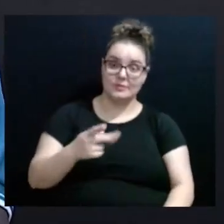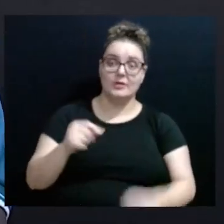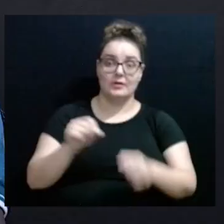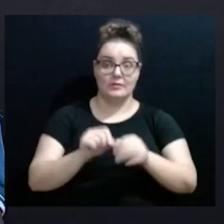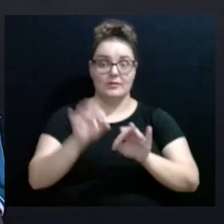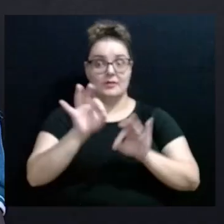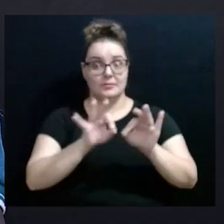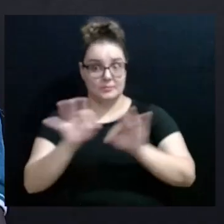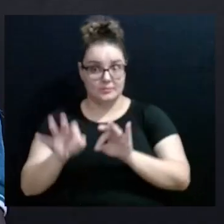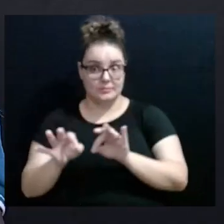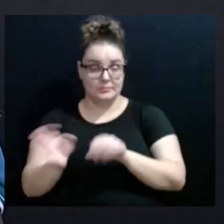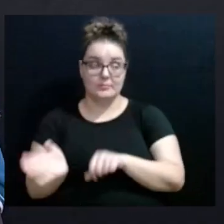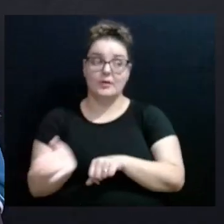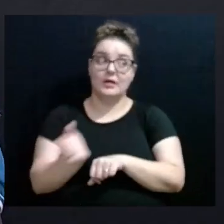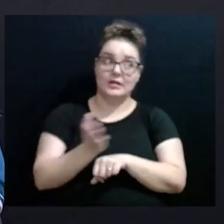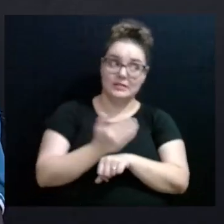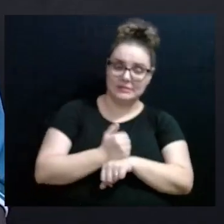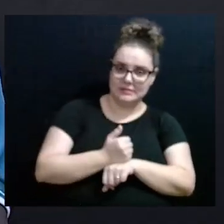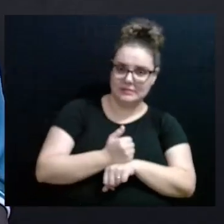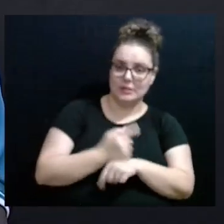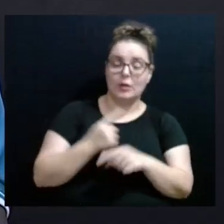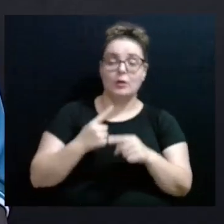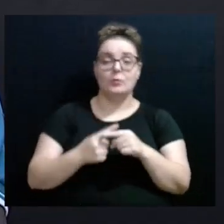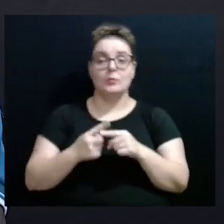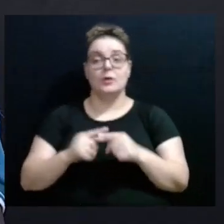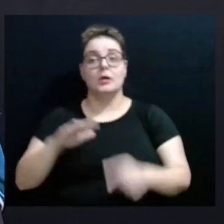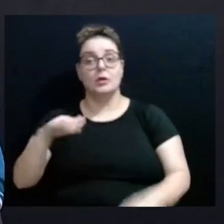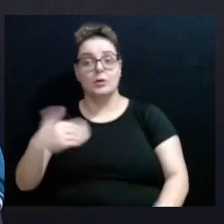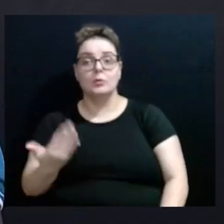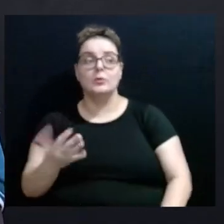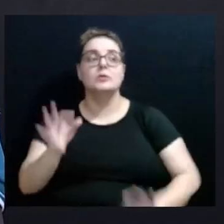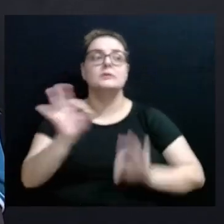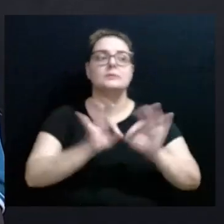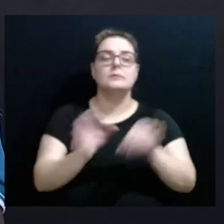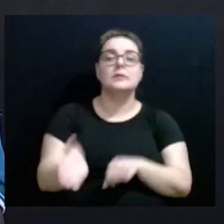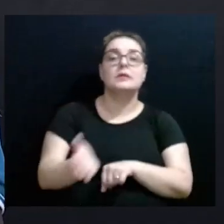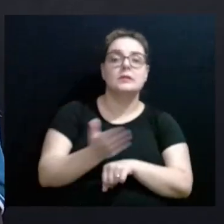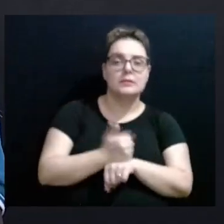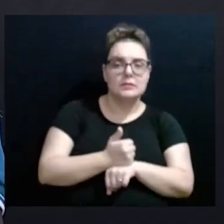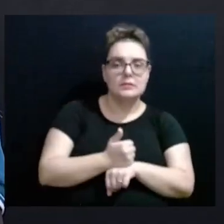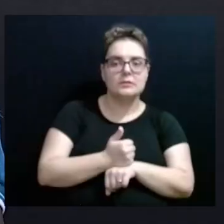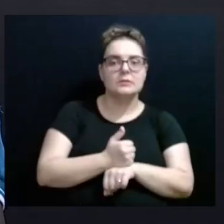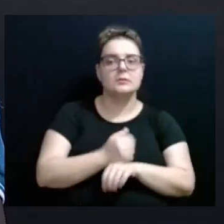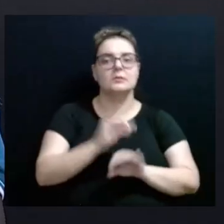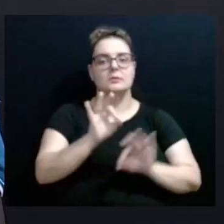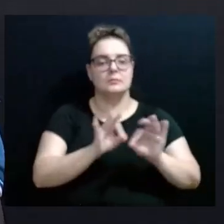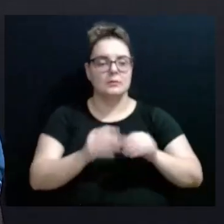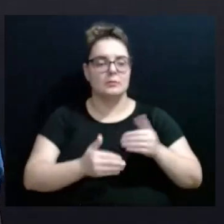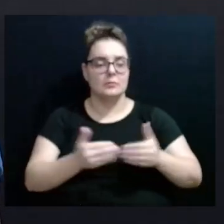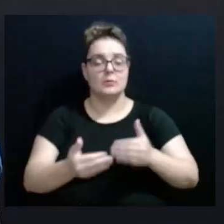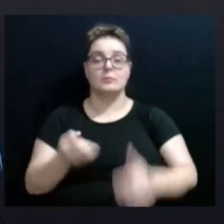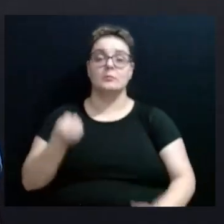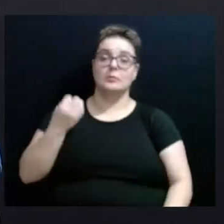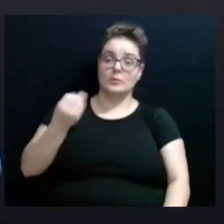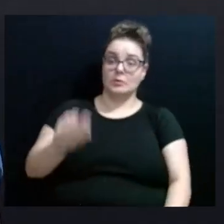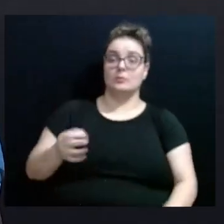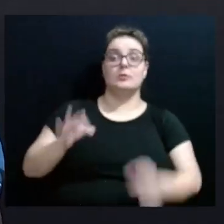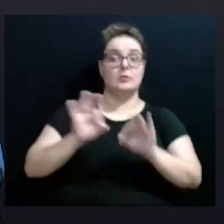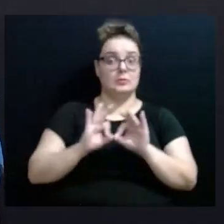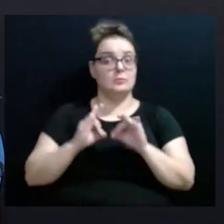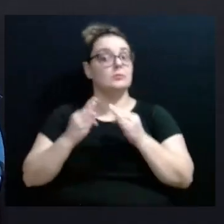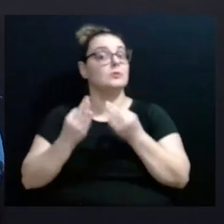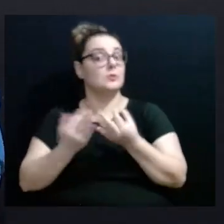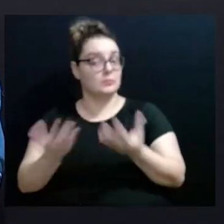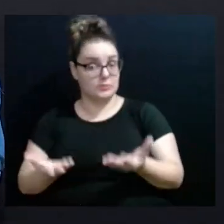dizer, faça um planejamento antecipado. Porque quando você se antecipa, você se programa em fazer